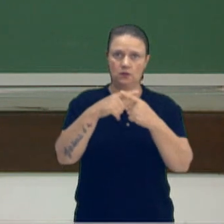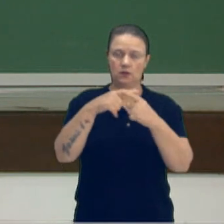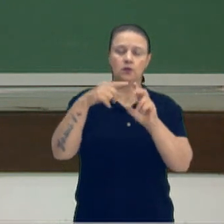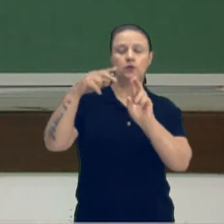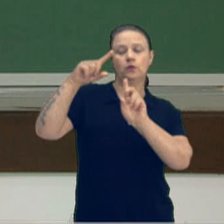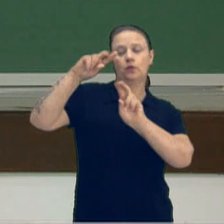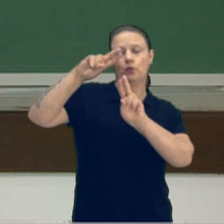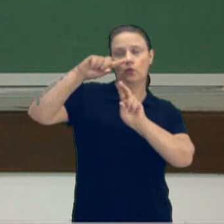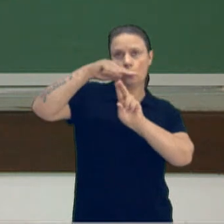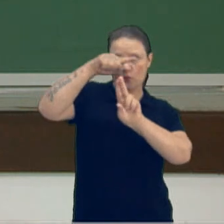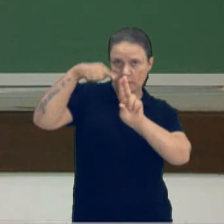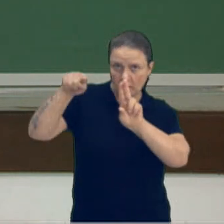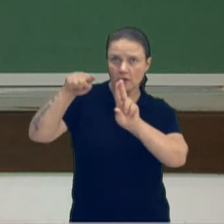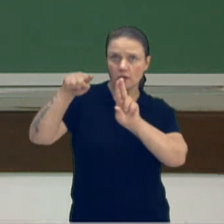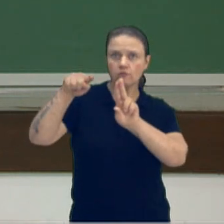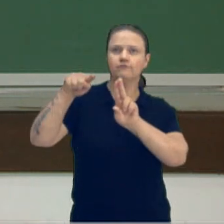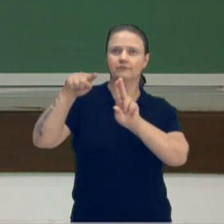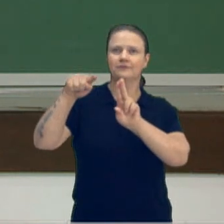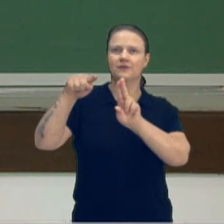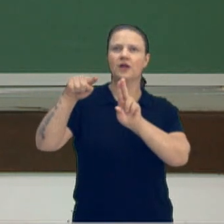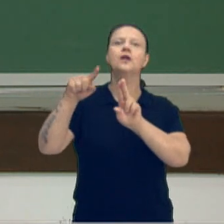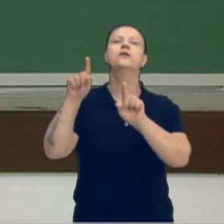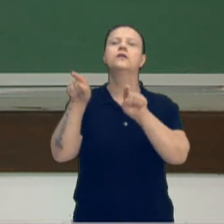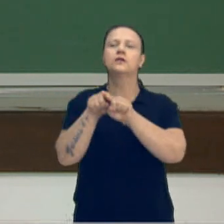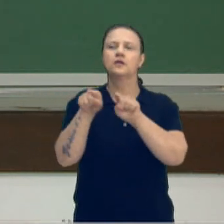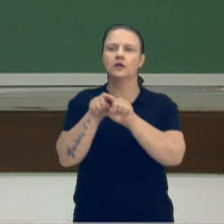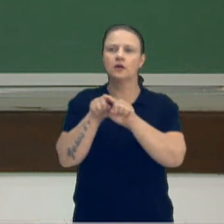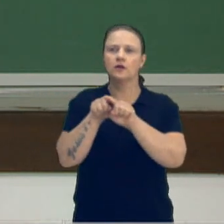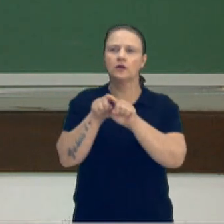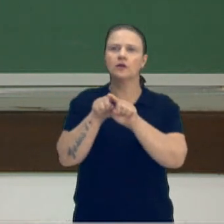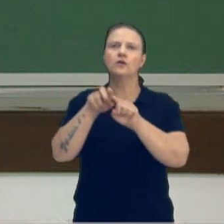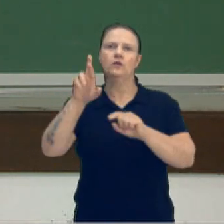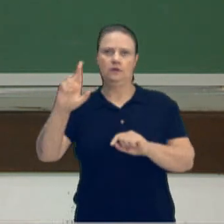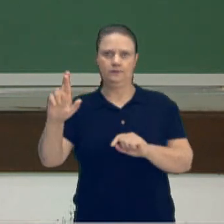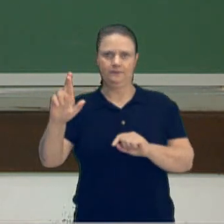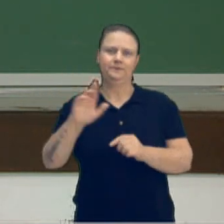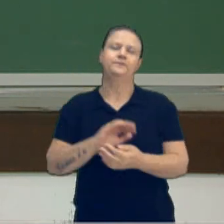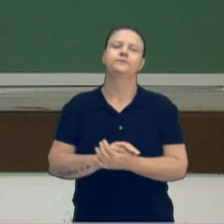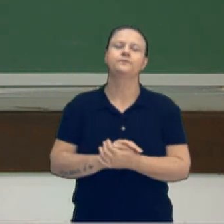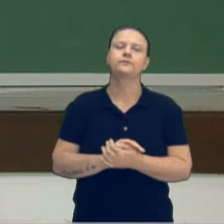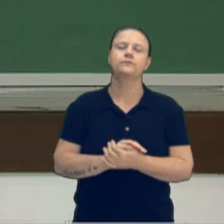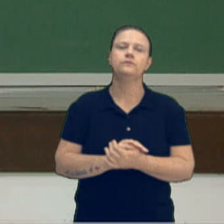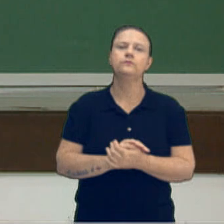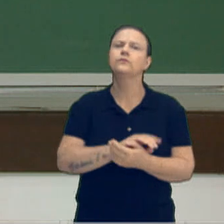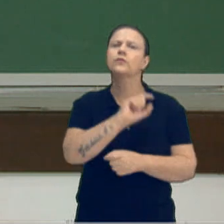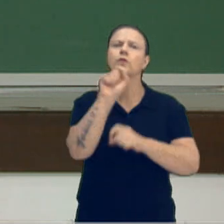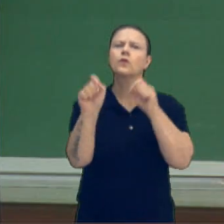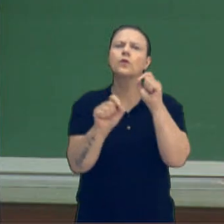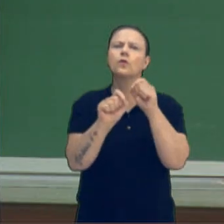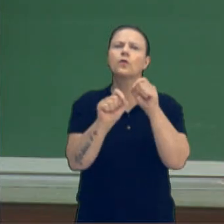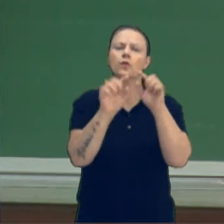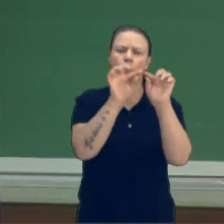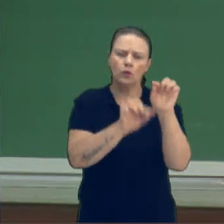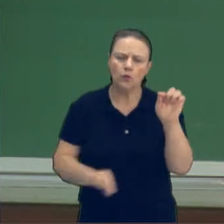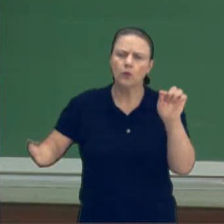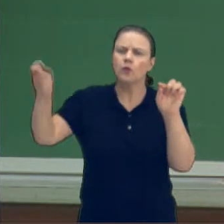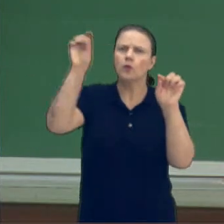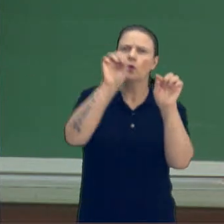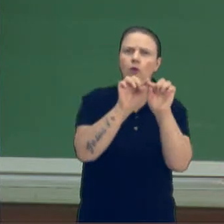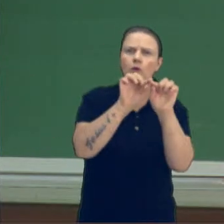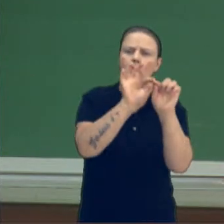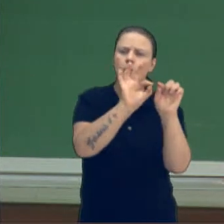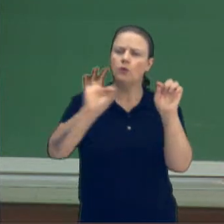tá certo? Então, o comprimento total de uma circunferência. O que era o diâmetro dentro da questão da circunferência?